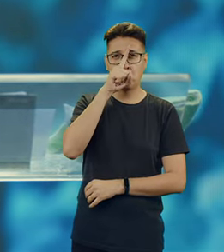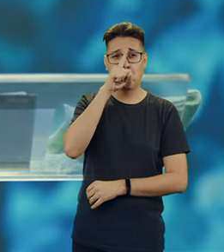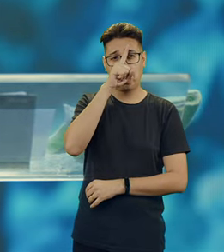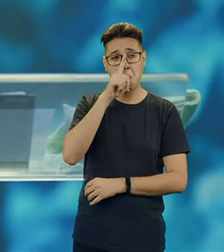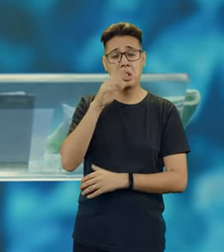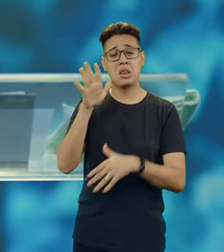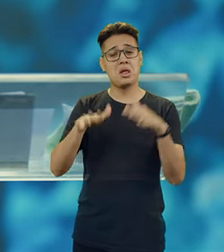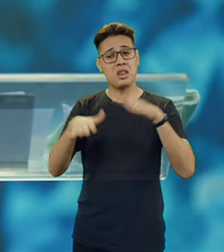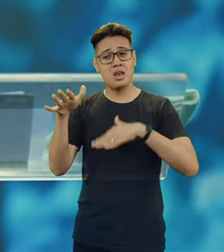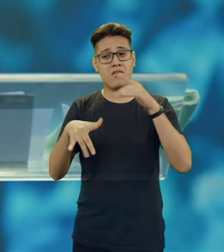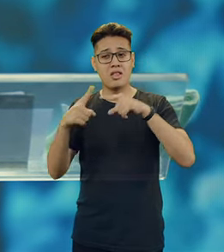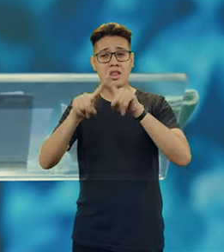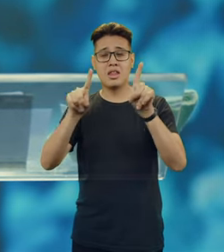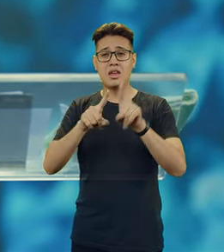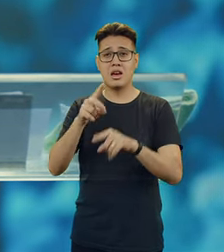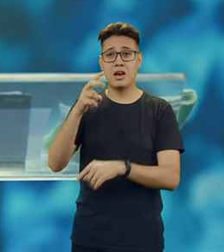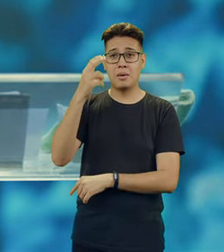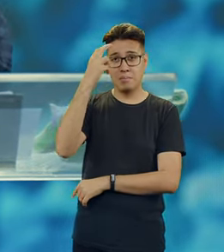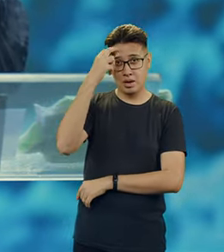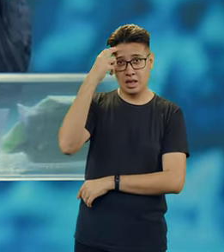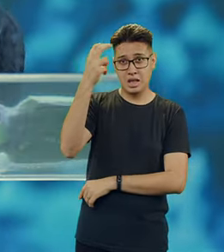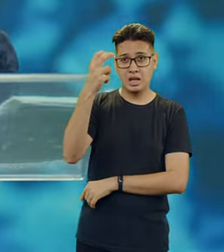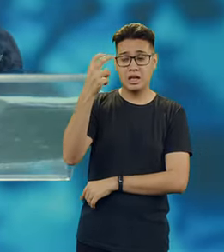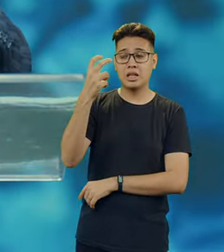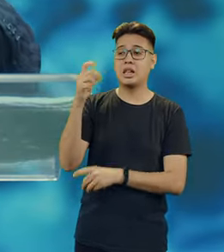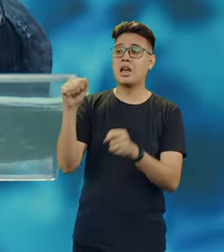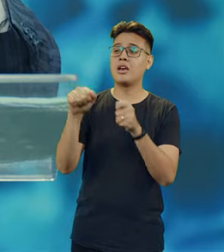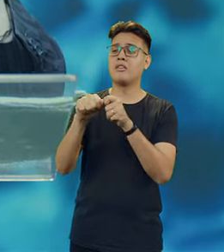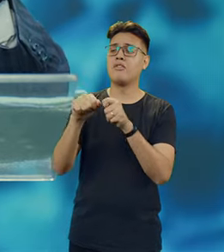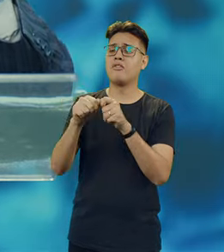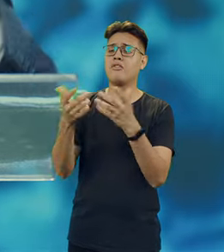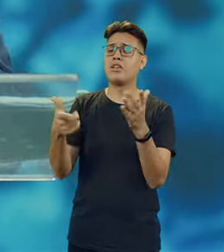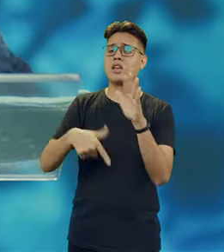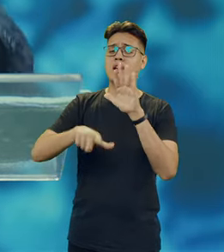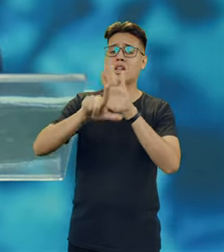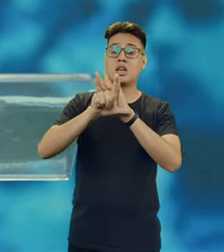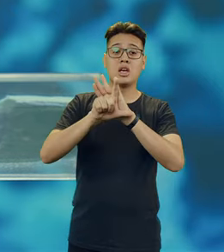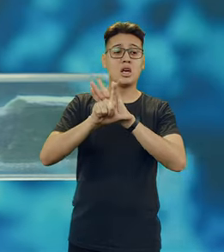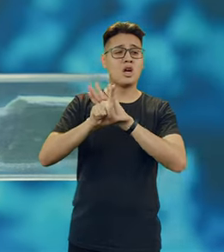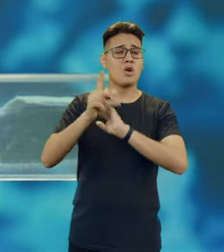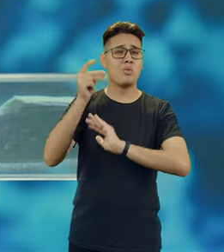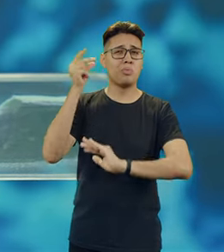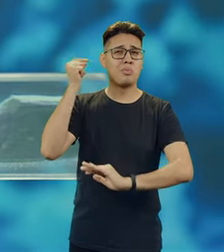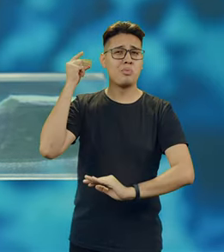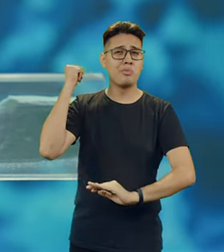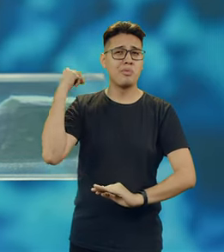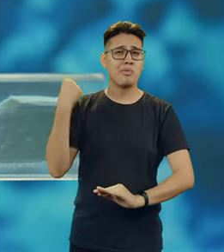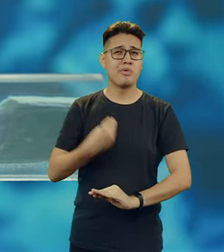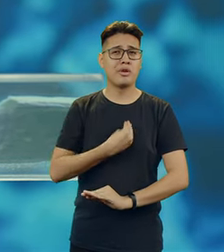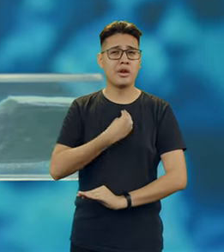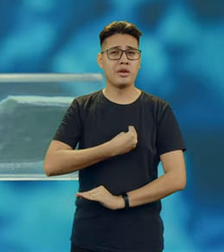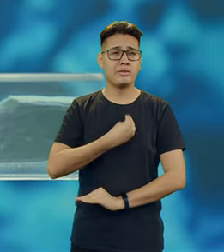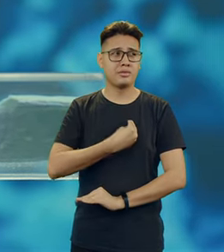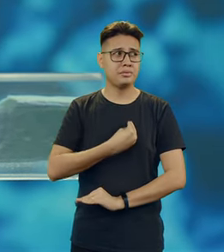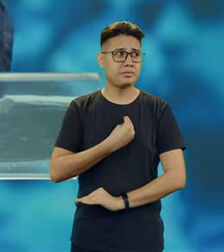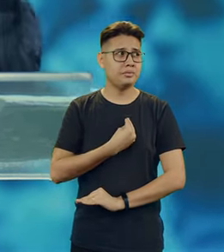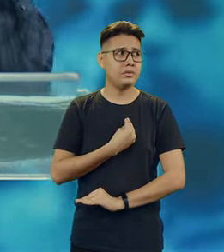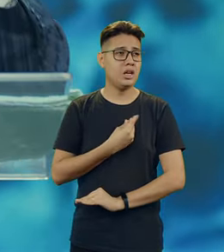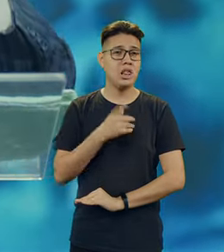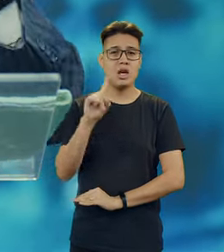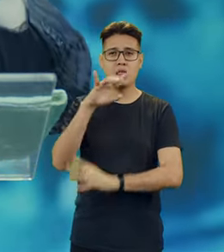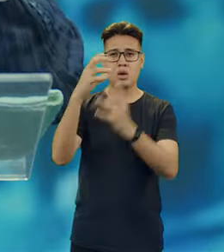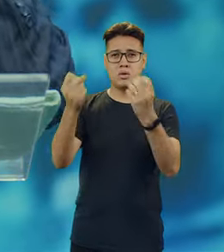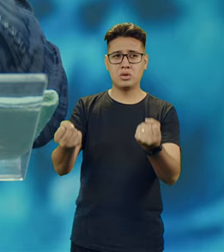porém sabiamente, agiu segundo a lei da época em que vivia. Não